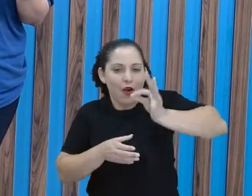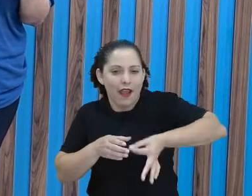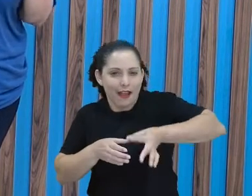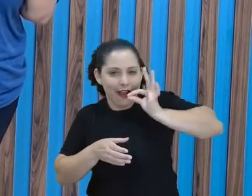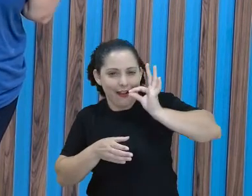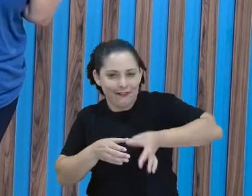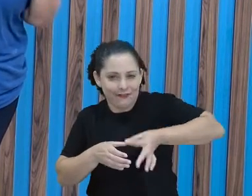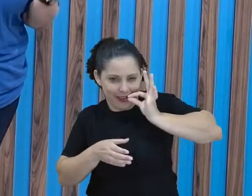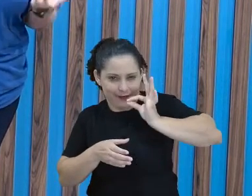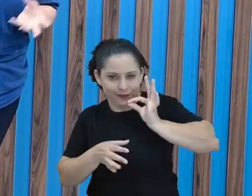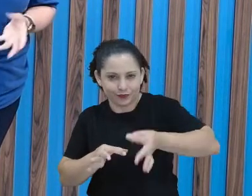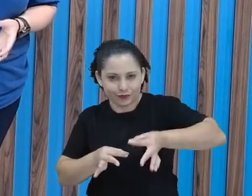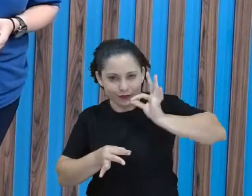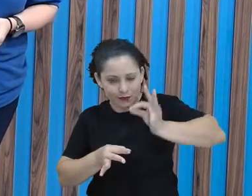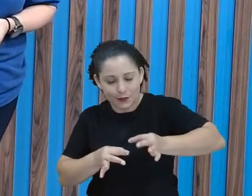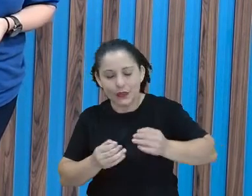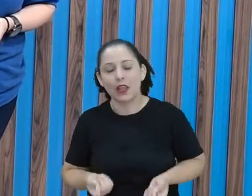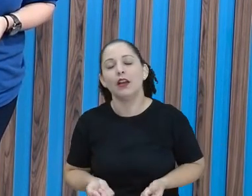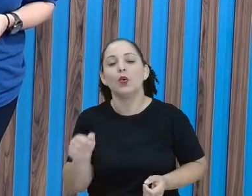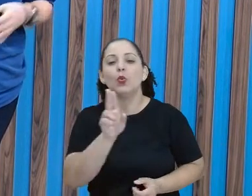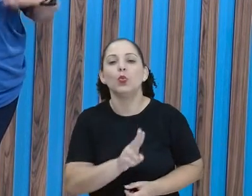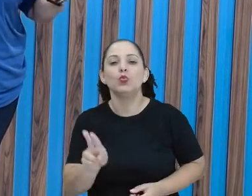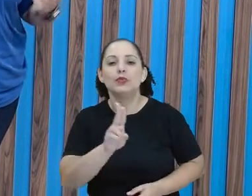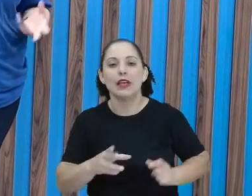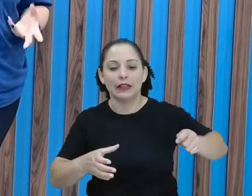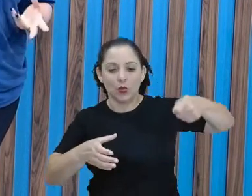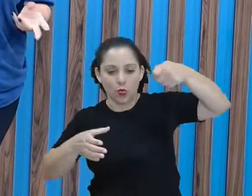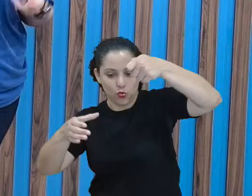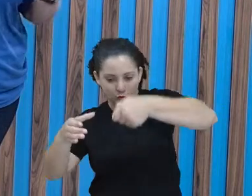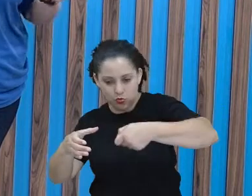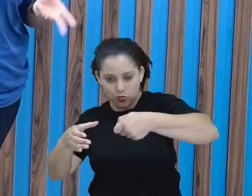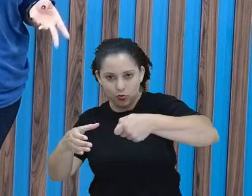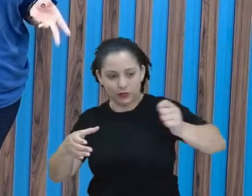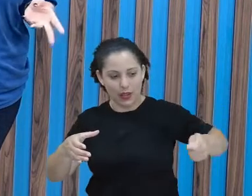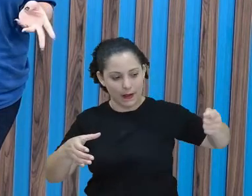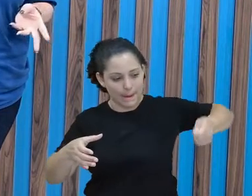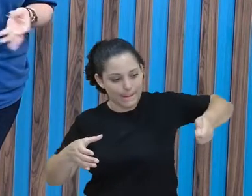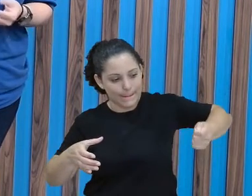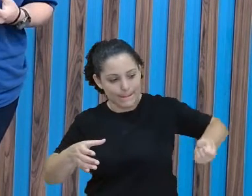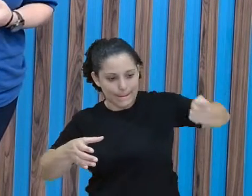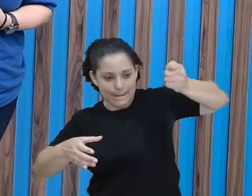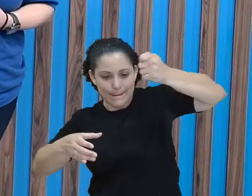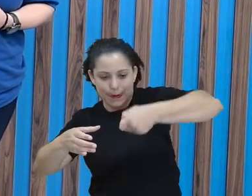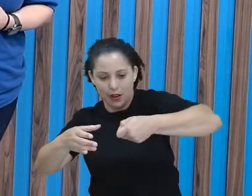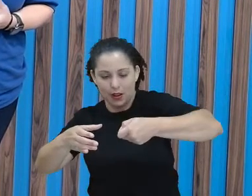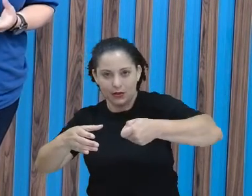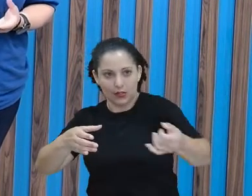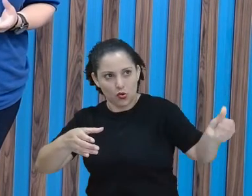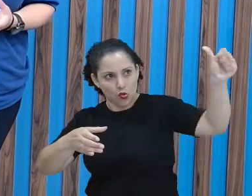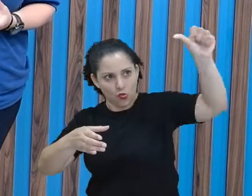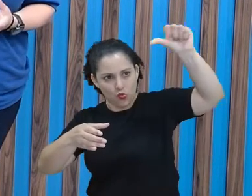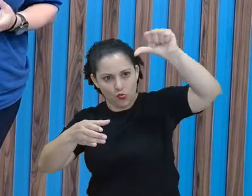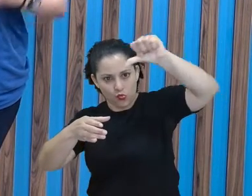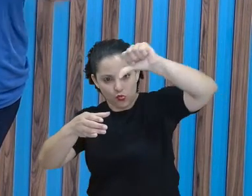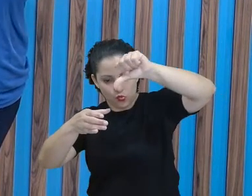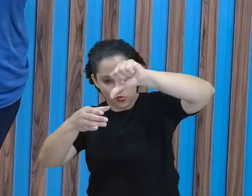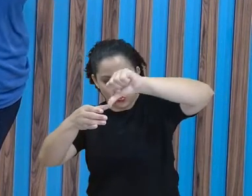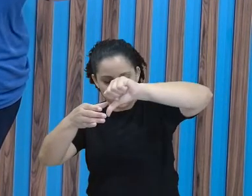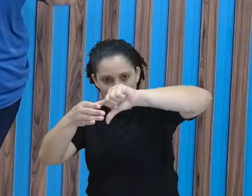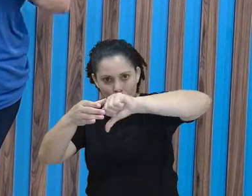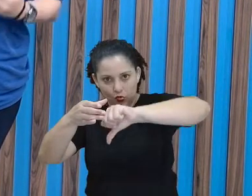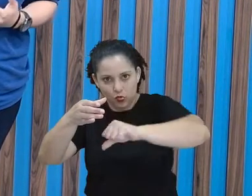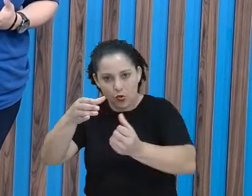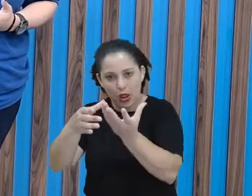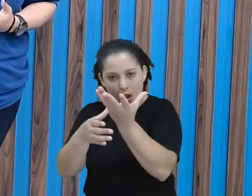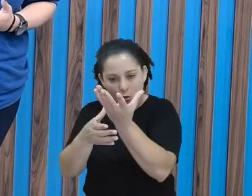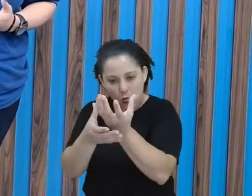gente às vezes pega um filtro de pano, né? Que é reutilizável, é até melhor, né? Ou também tem o filtro de papel, que